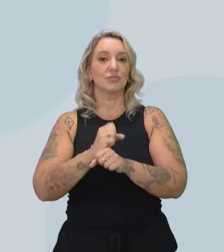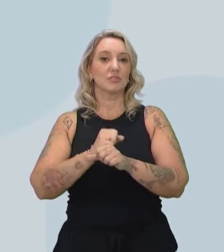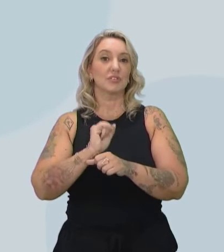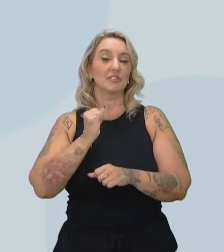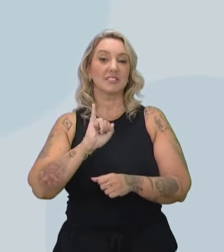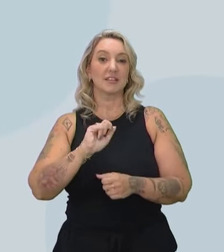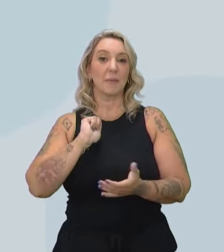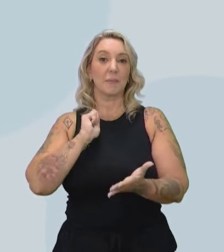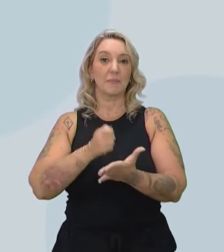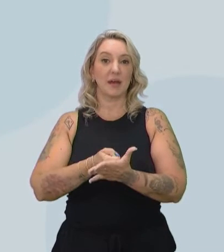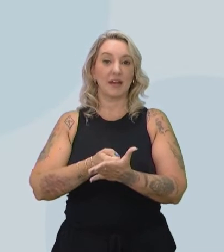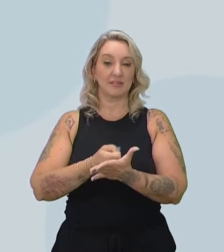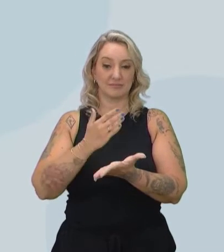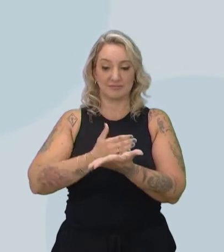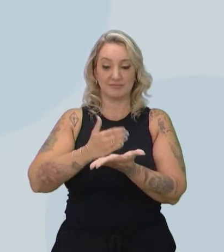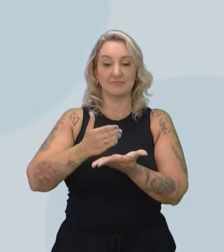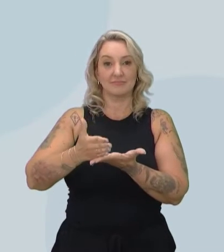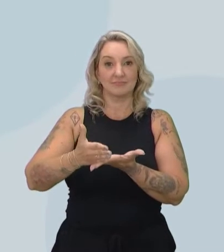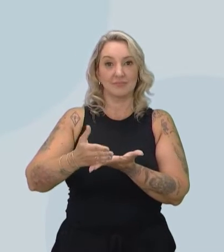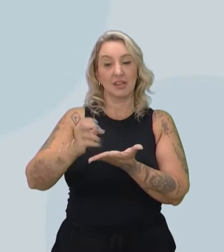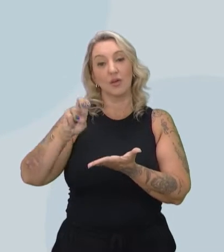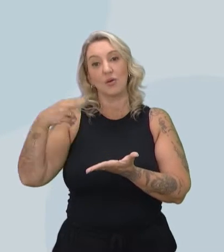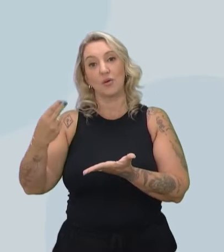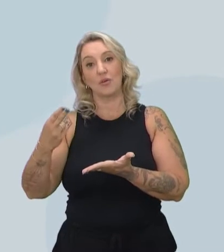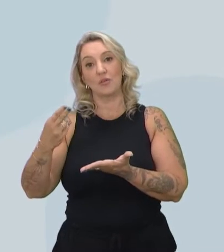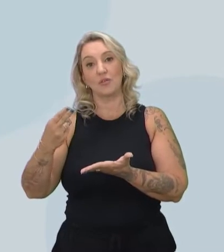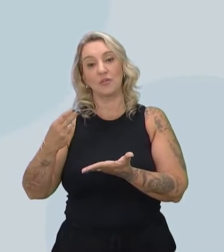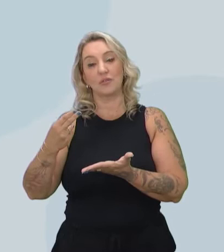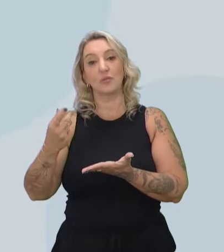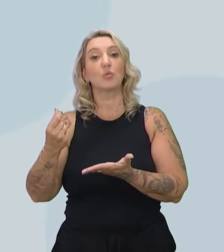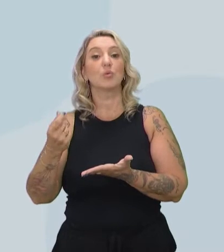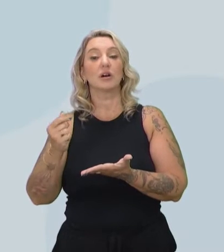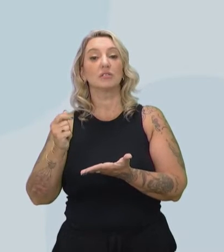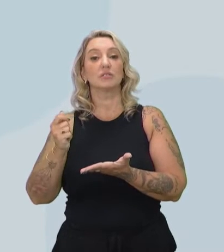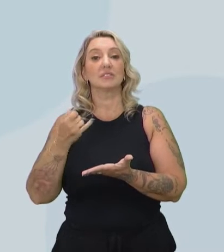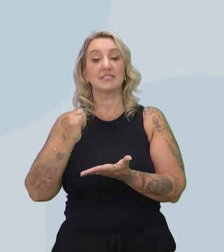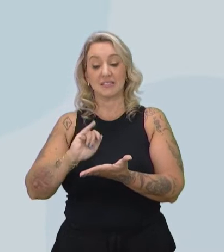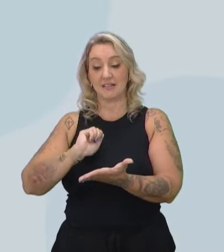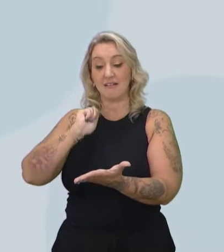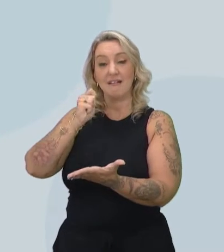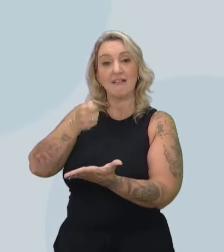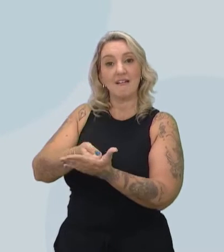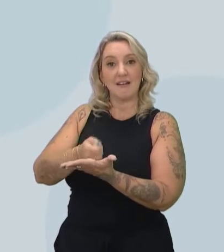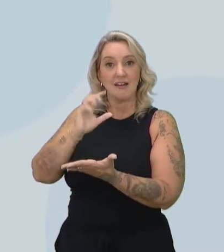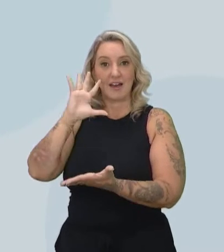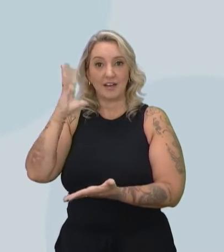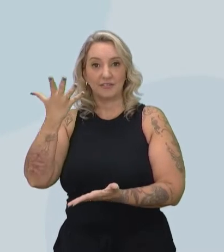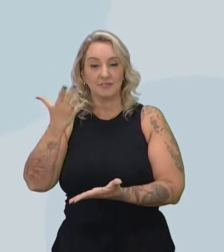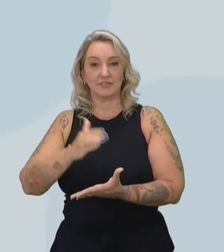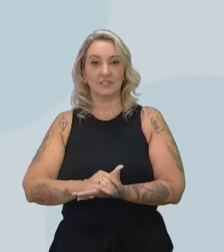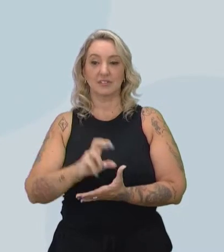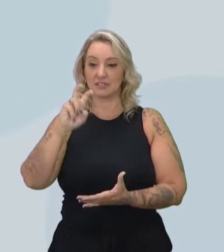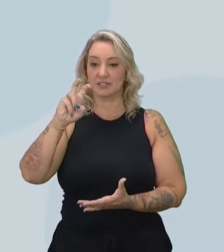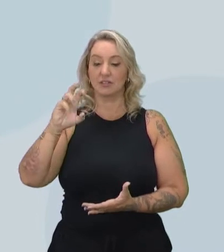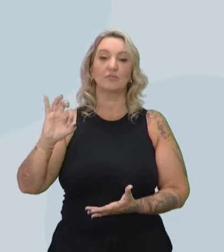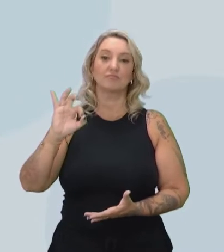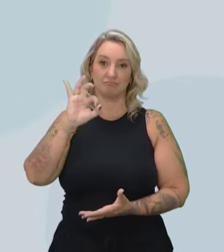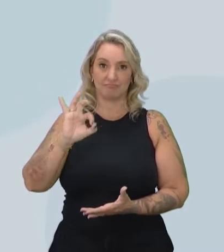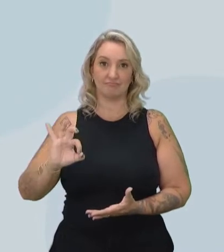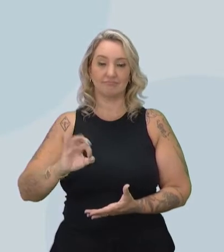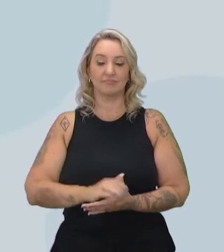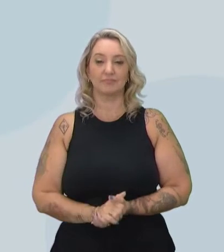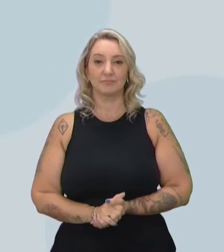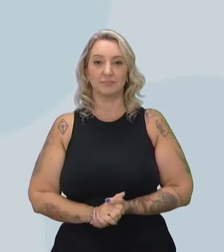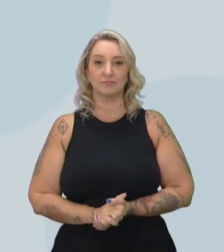você opte pelo pagamento parcelado? E qual é o valor do produto, caso você opte por comprar com 5% de